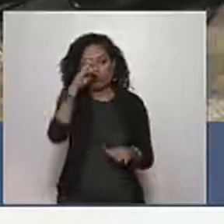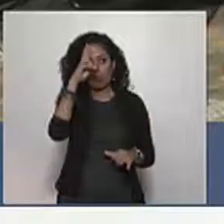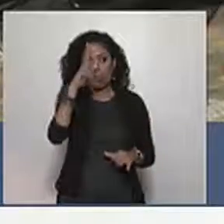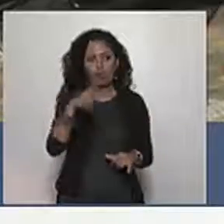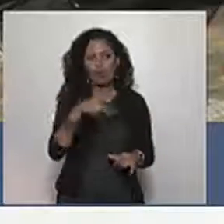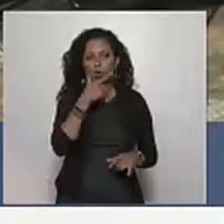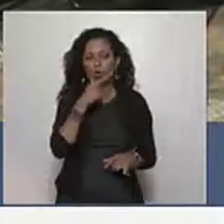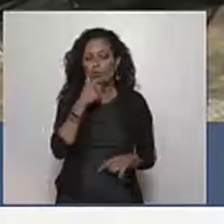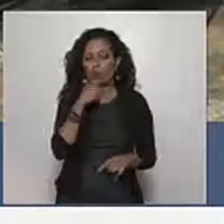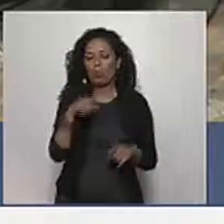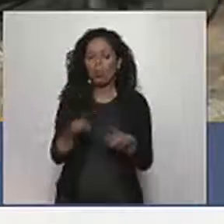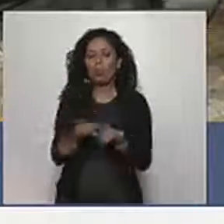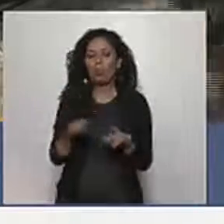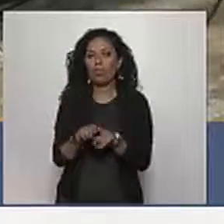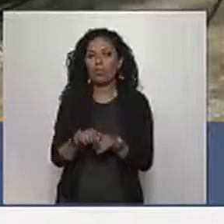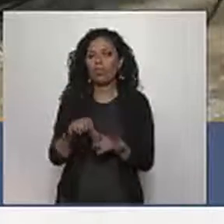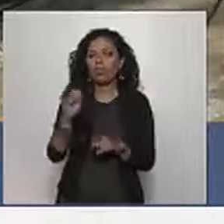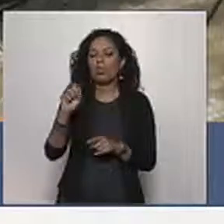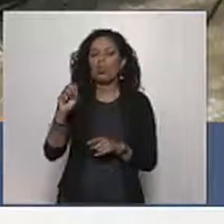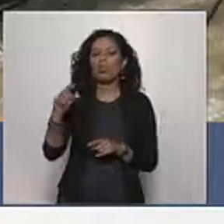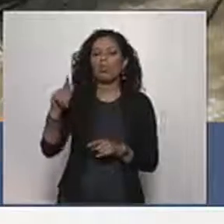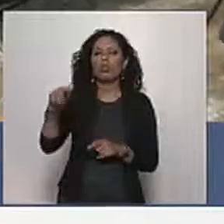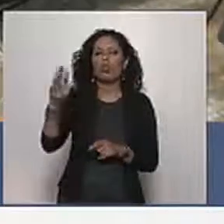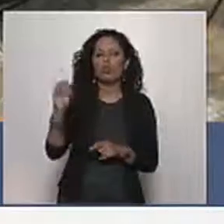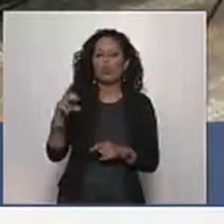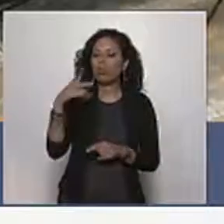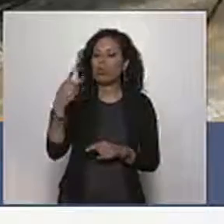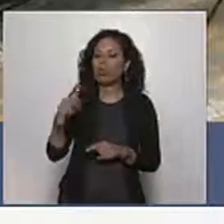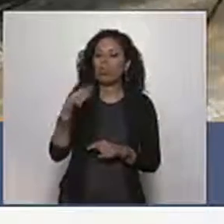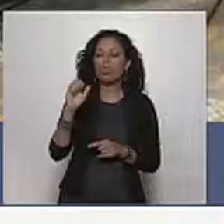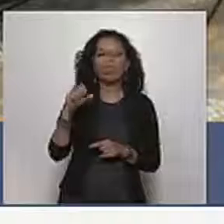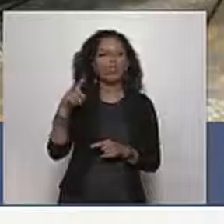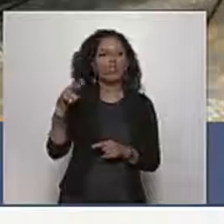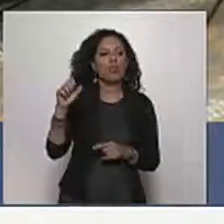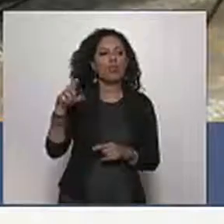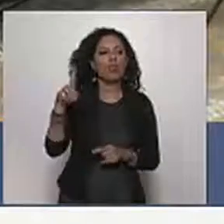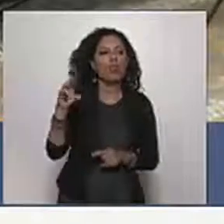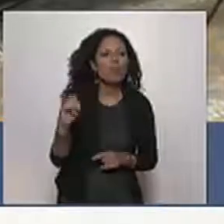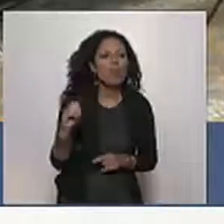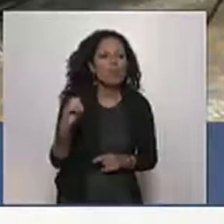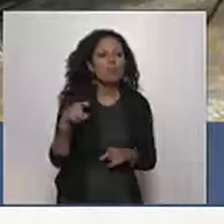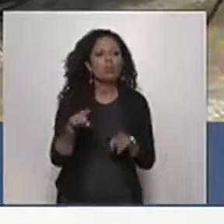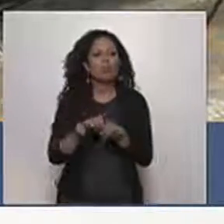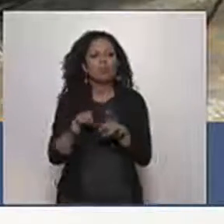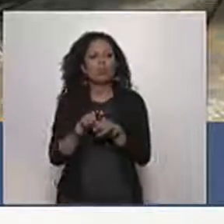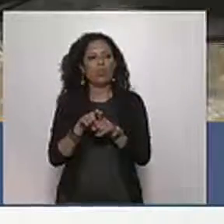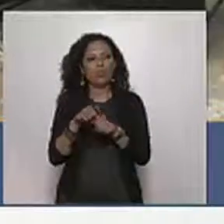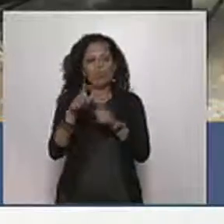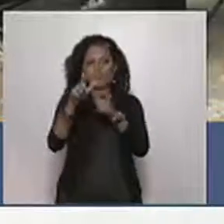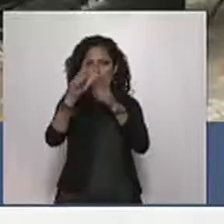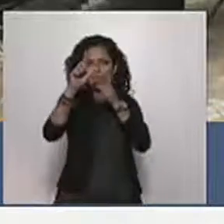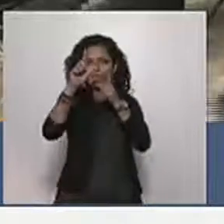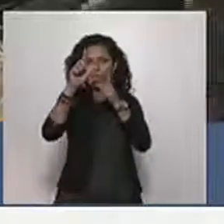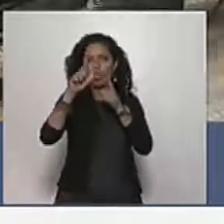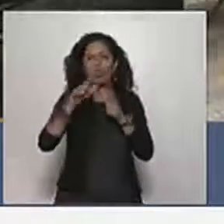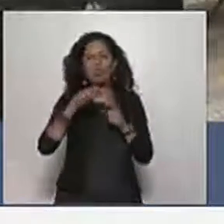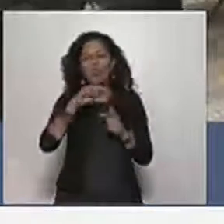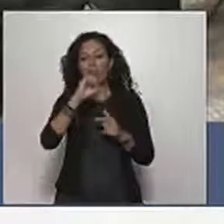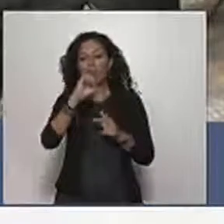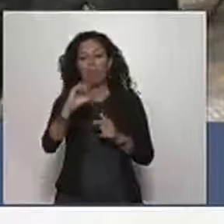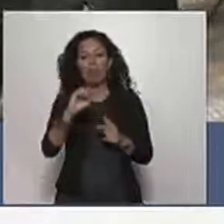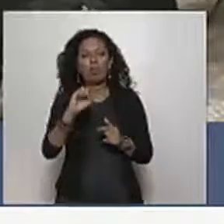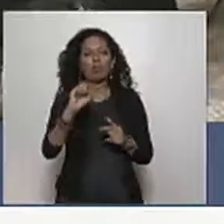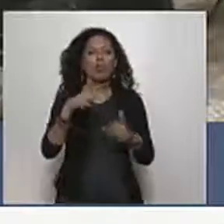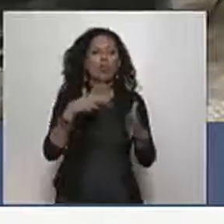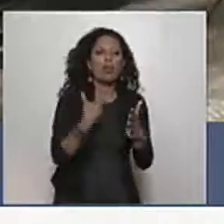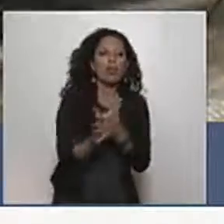Evaldo também está baleado, ou seja, essa lógica do atira, mira na cabecinha e atira, tanto